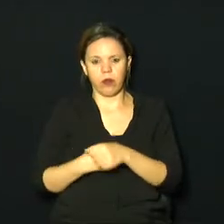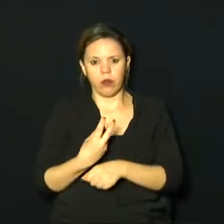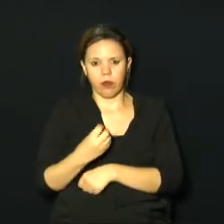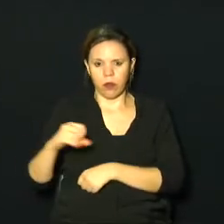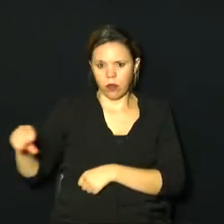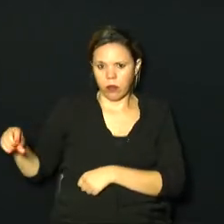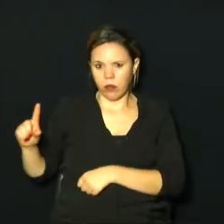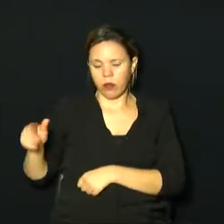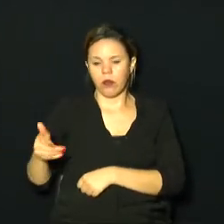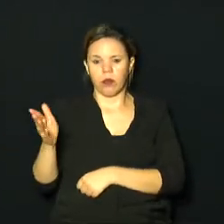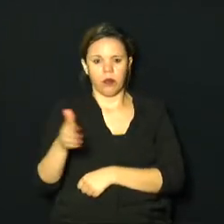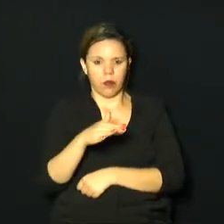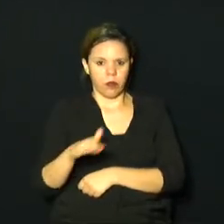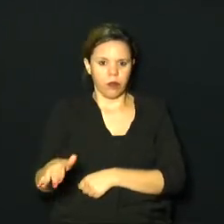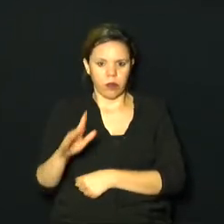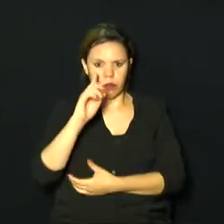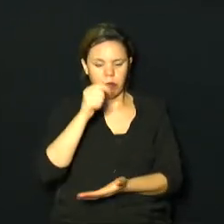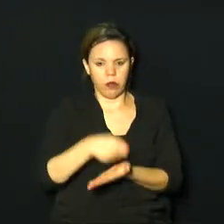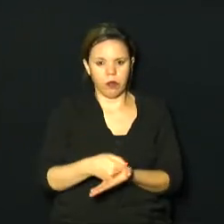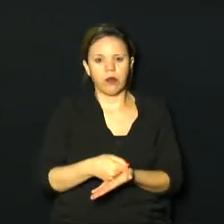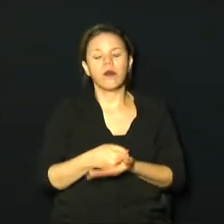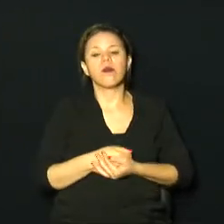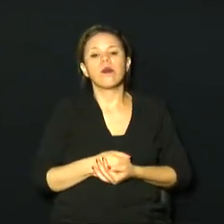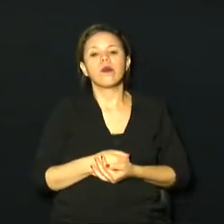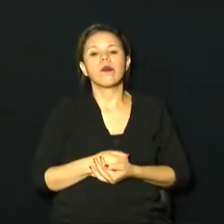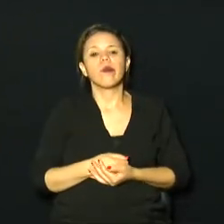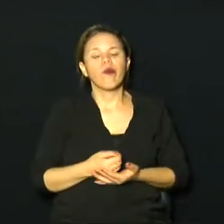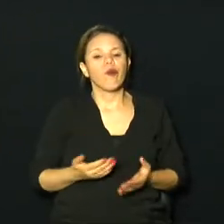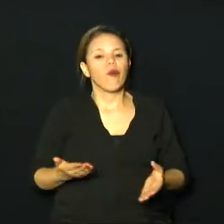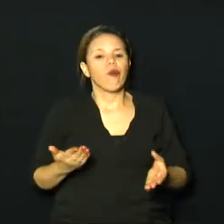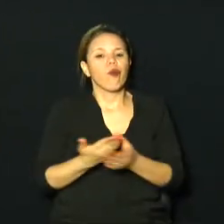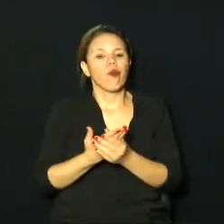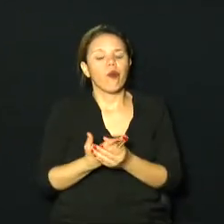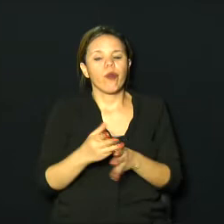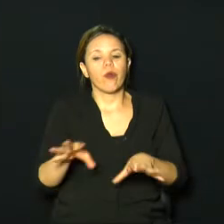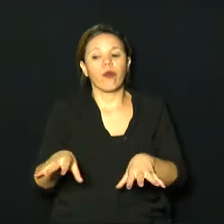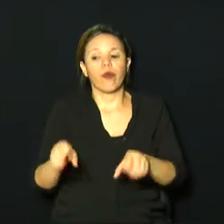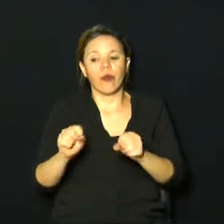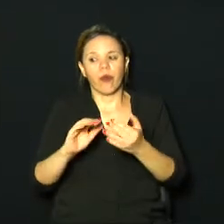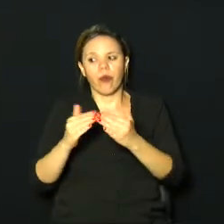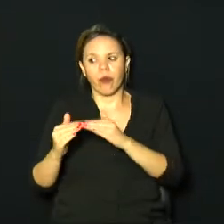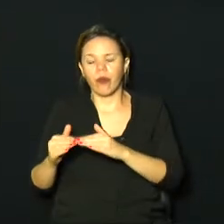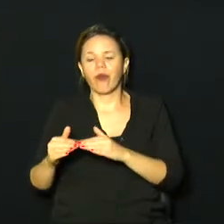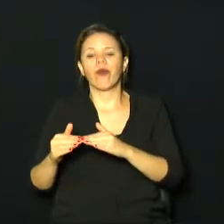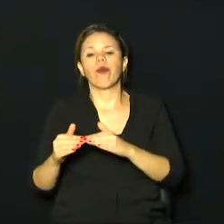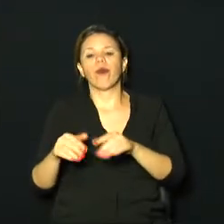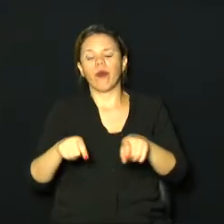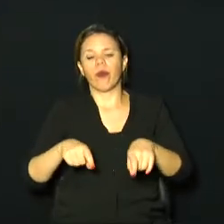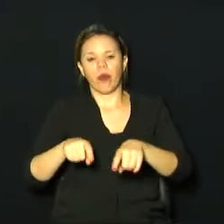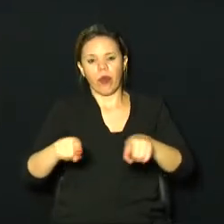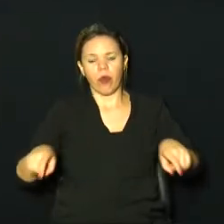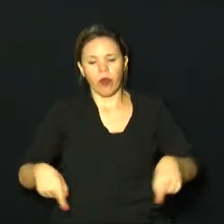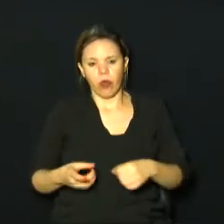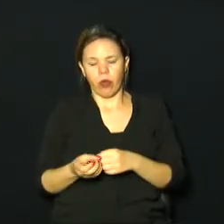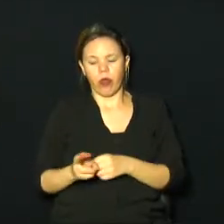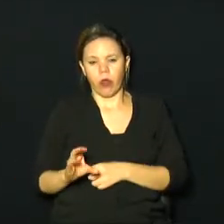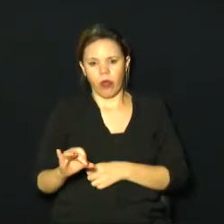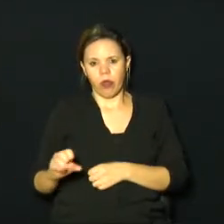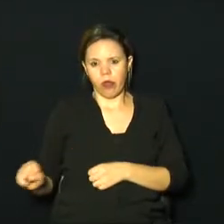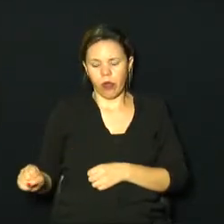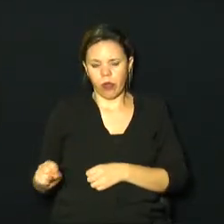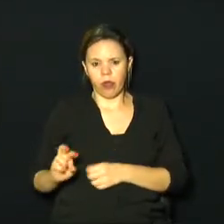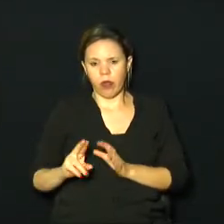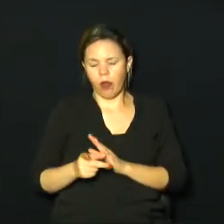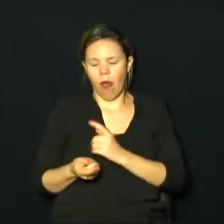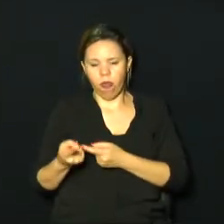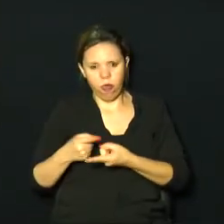suspensa a ordem de liminar que estava colocada como reintegração de posse pelo doutor Cássio, depois de várias